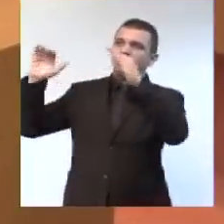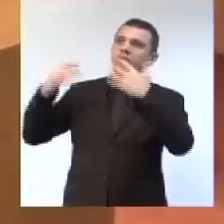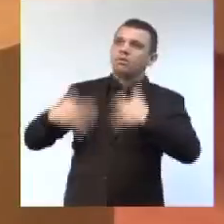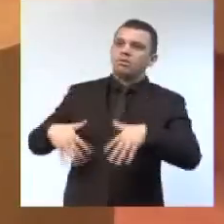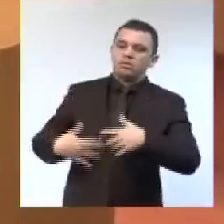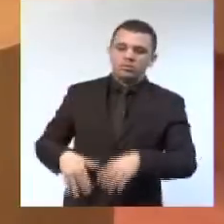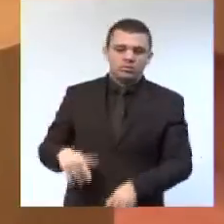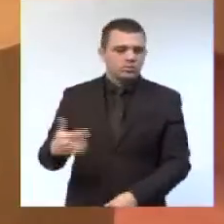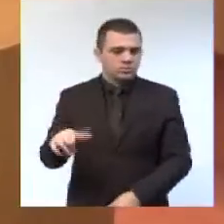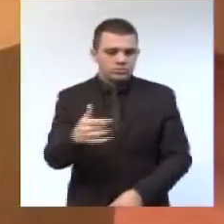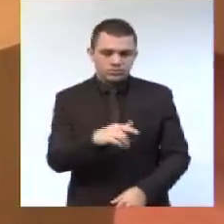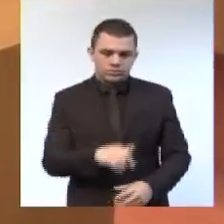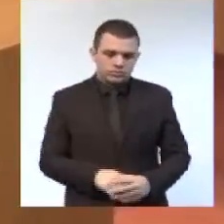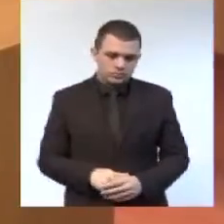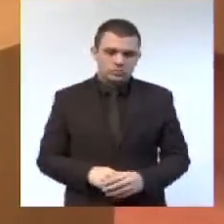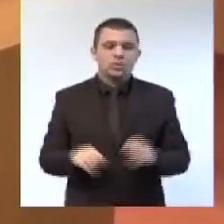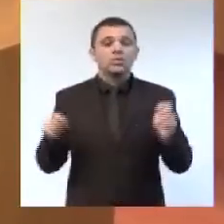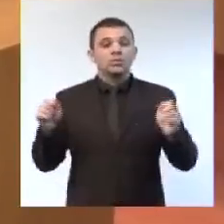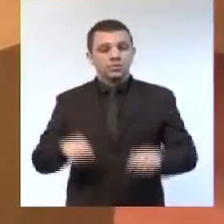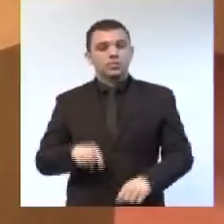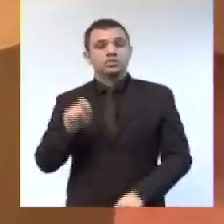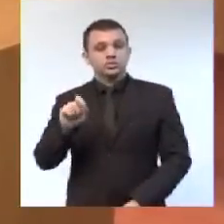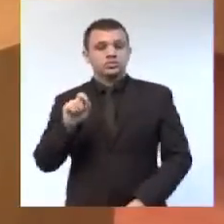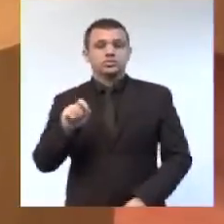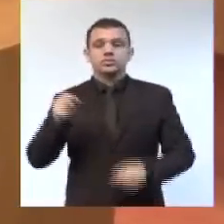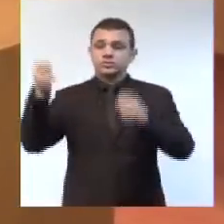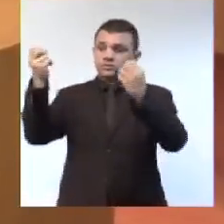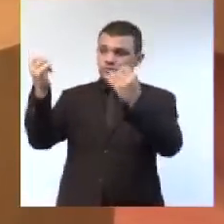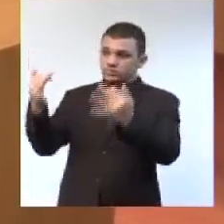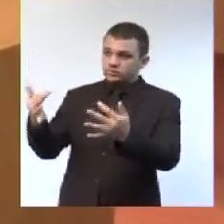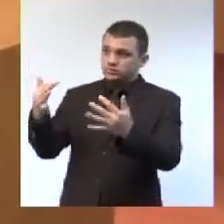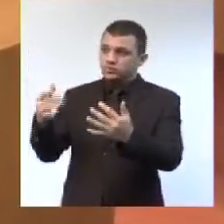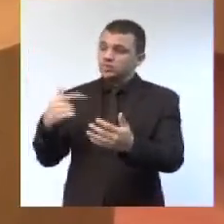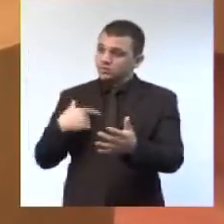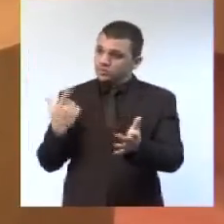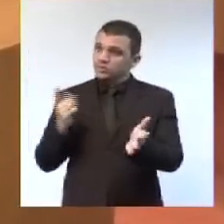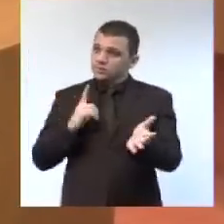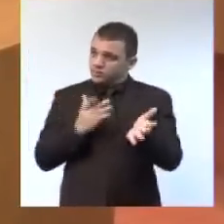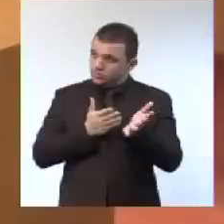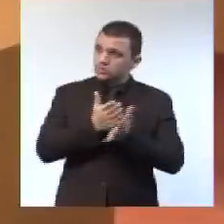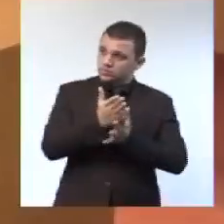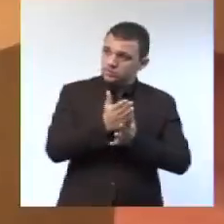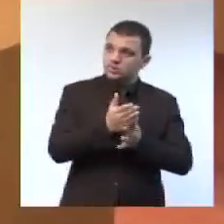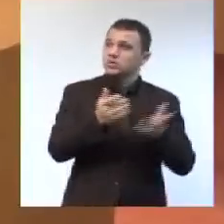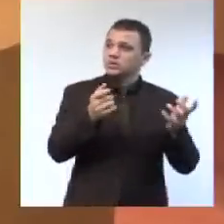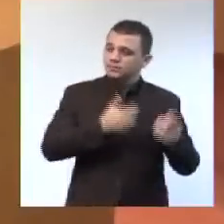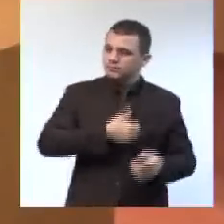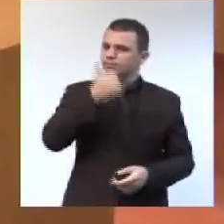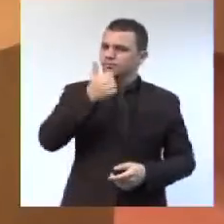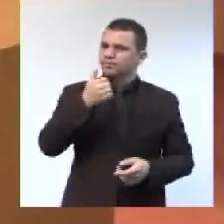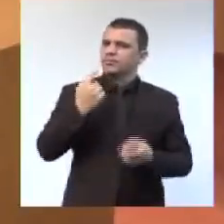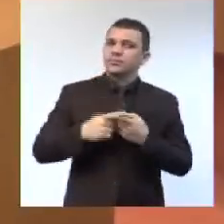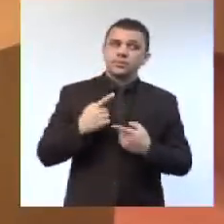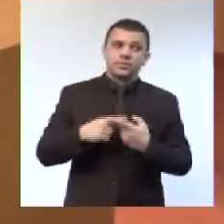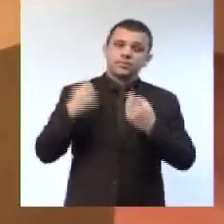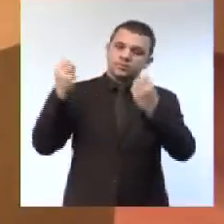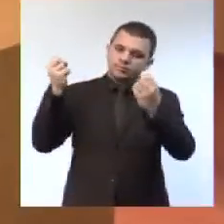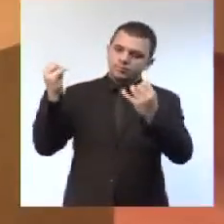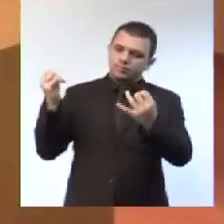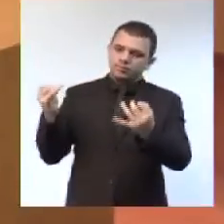caminho. E mostrar para ele que o caminho que nós estamos tomando é o caminho mais correto. Porque o